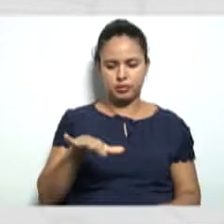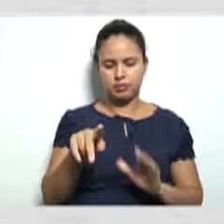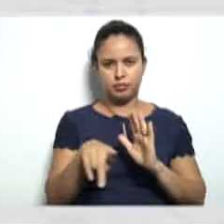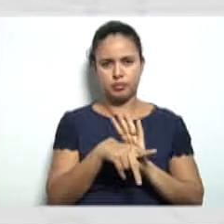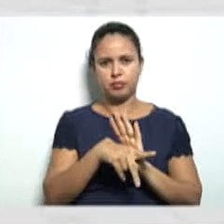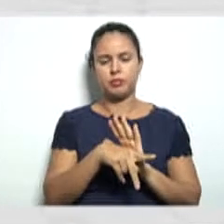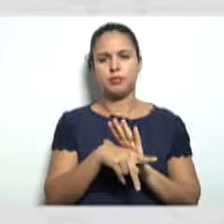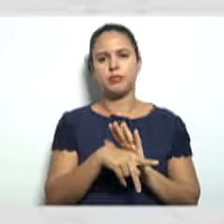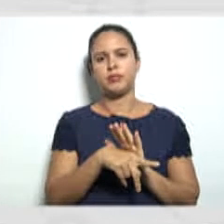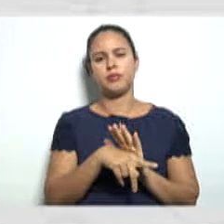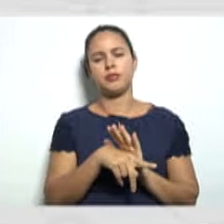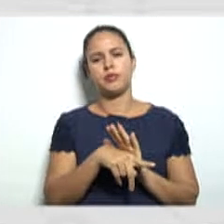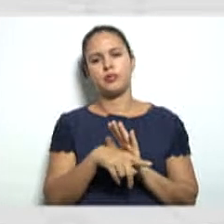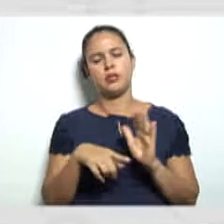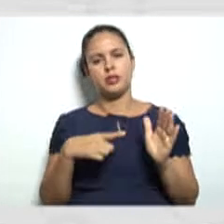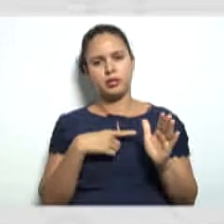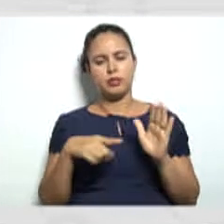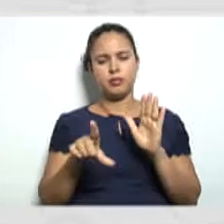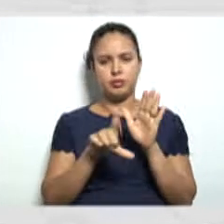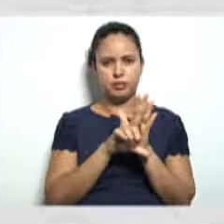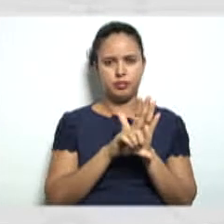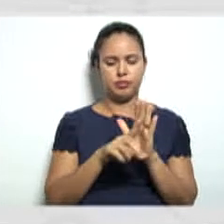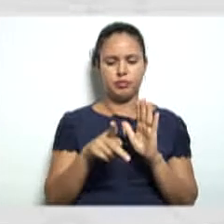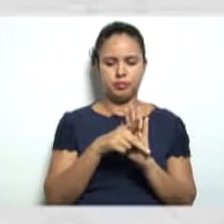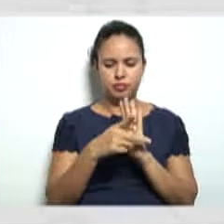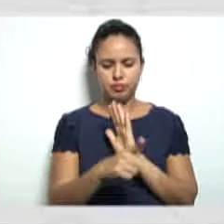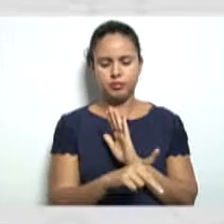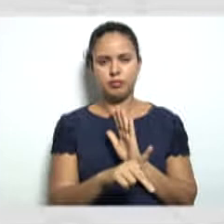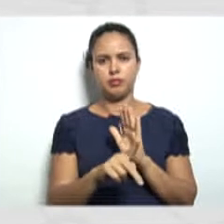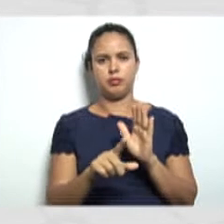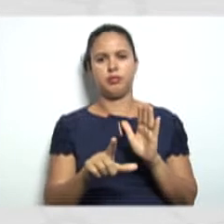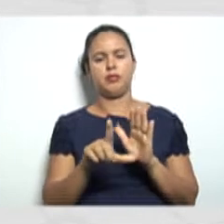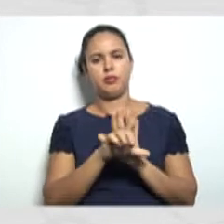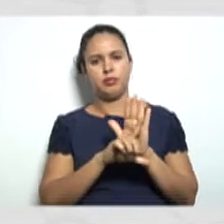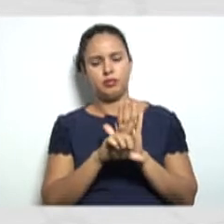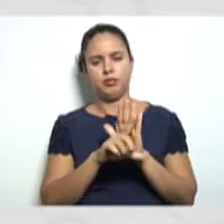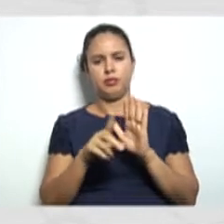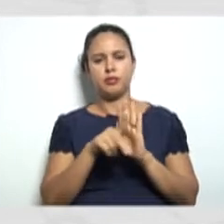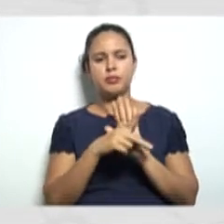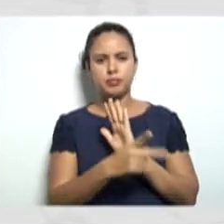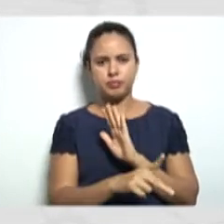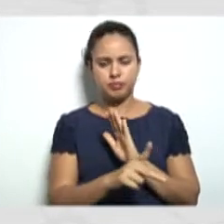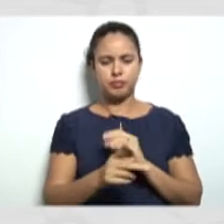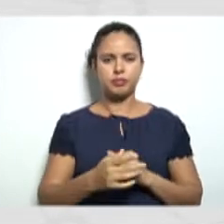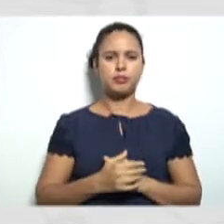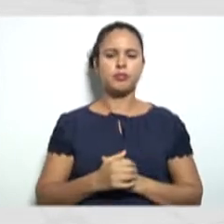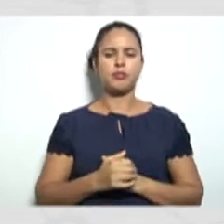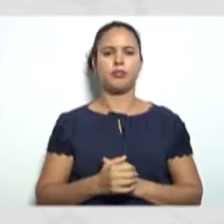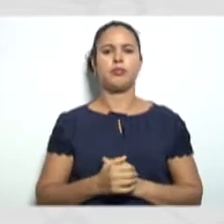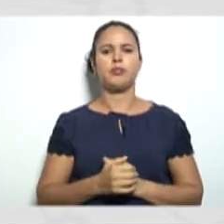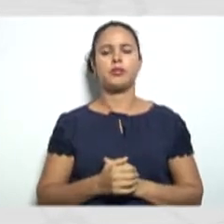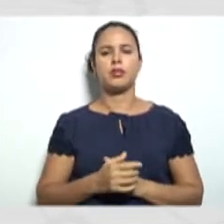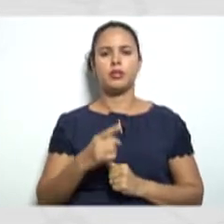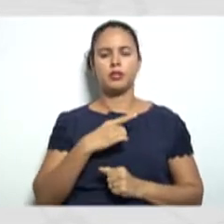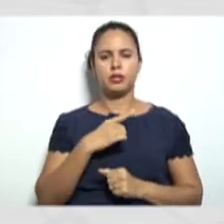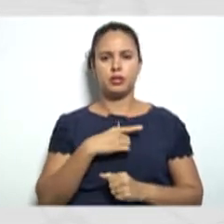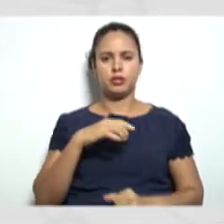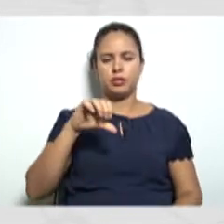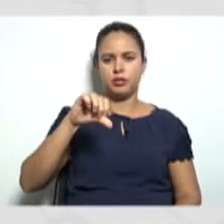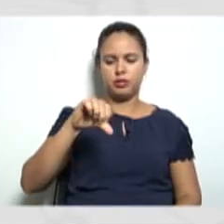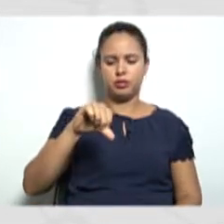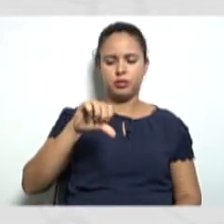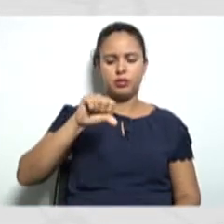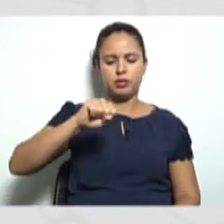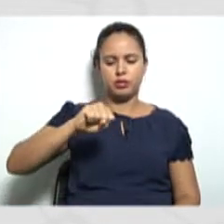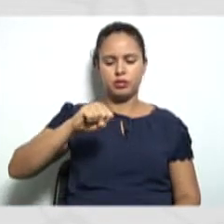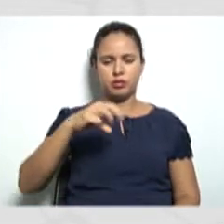ter uma legislação própria, uma regulamentação própria, por isso que hoje ela é seu próprio ramo. Hoje estão presentes